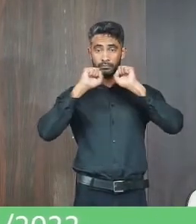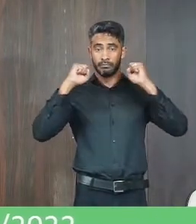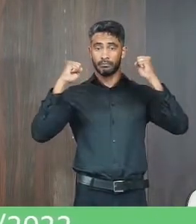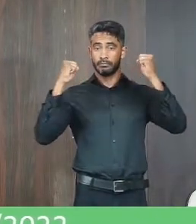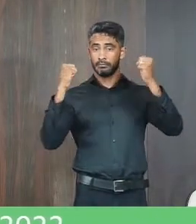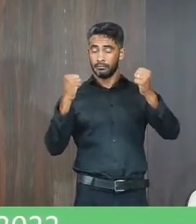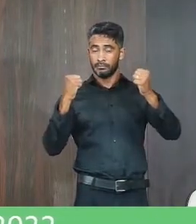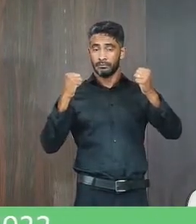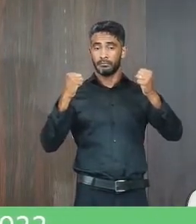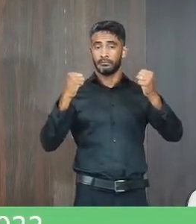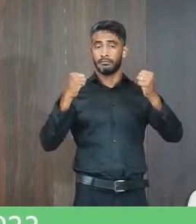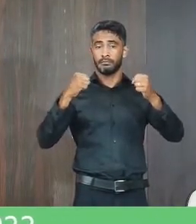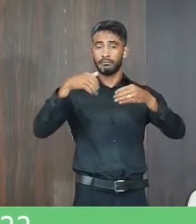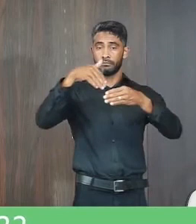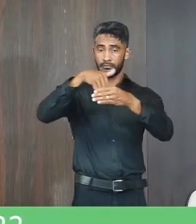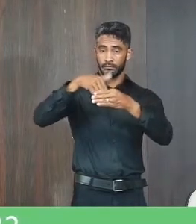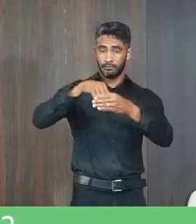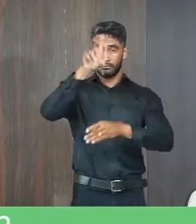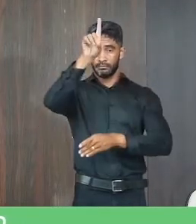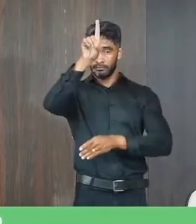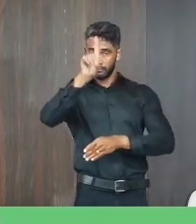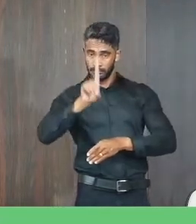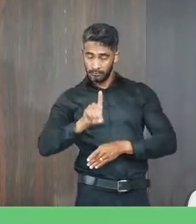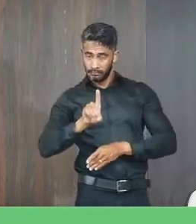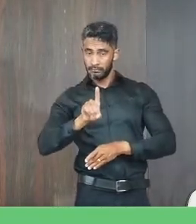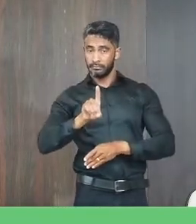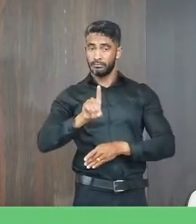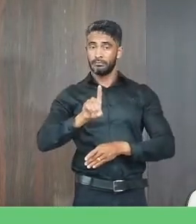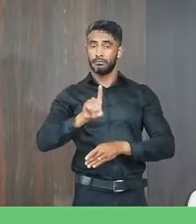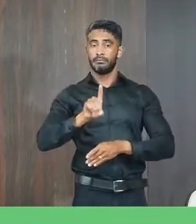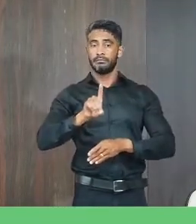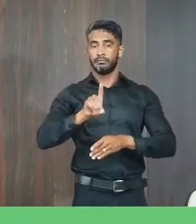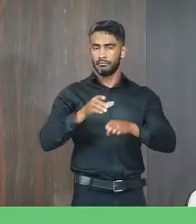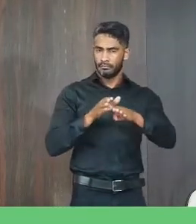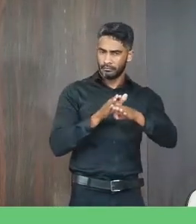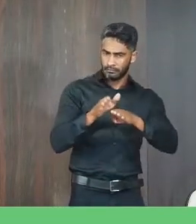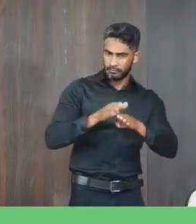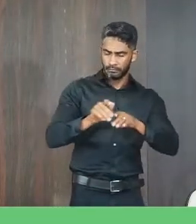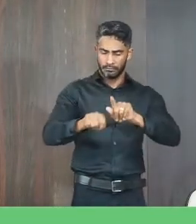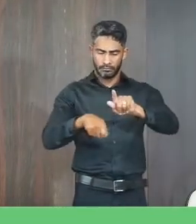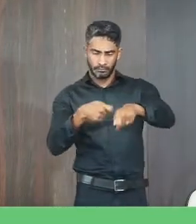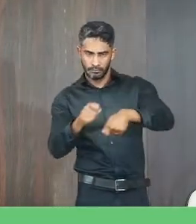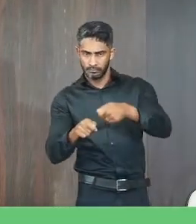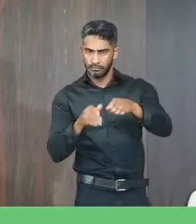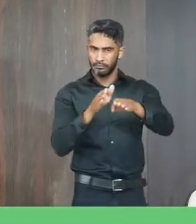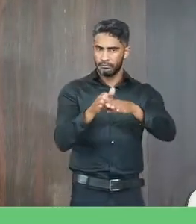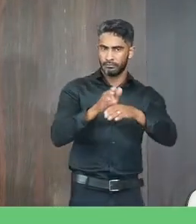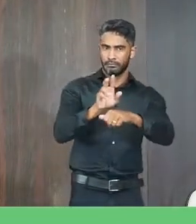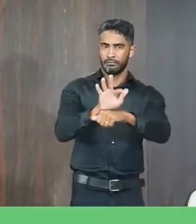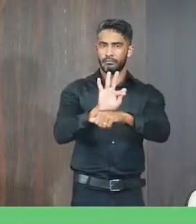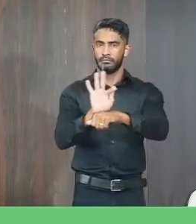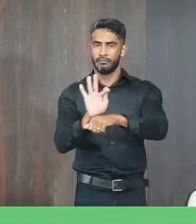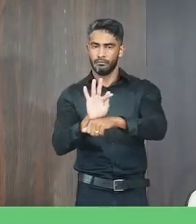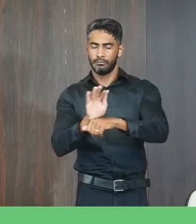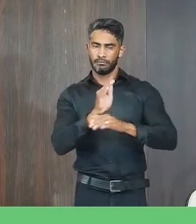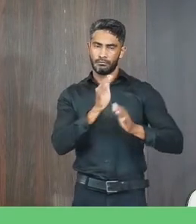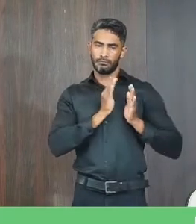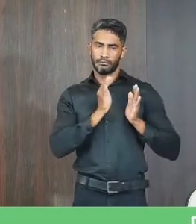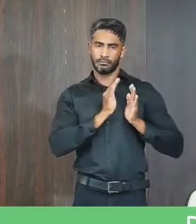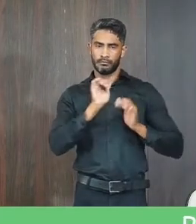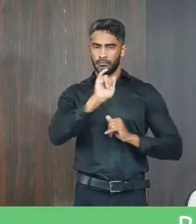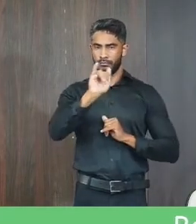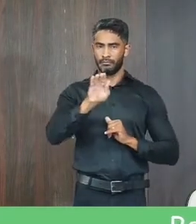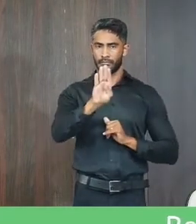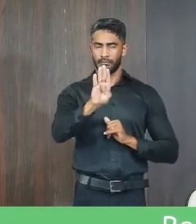Geral Ordinária para Eleição da Diretoria Executiva, Conselho de Administração e Conselho Fiscal da APAE de Janaúba.